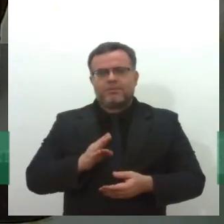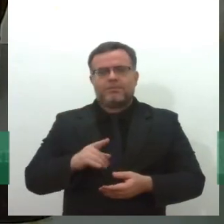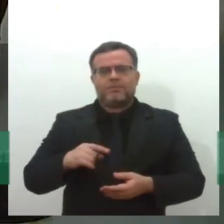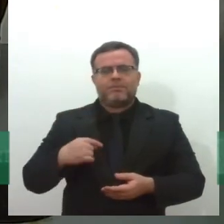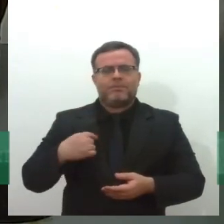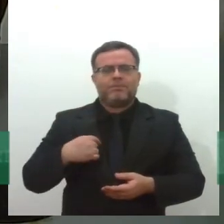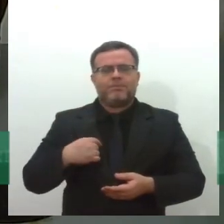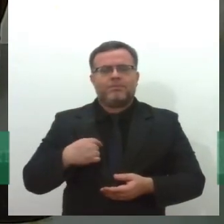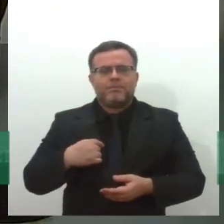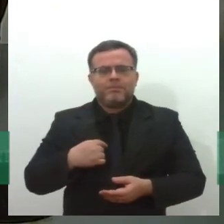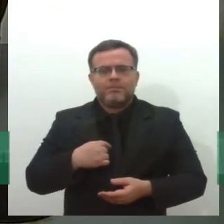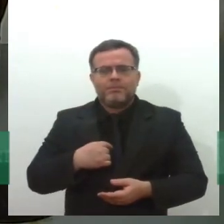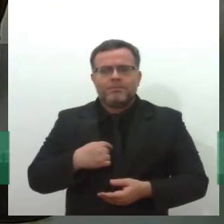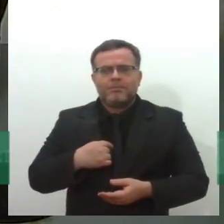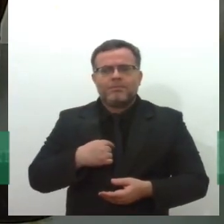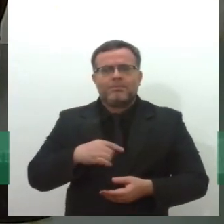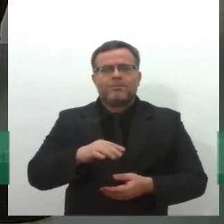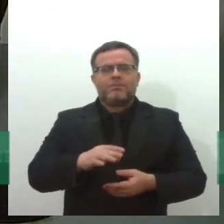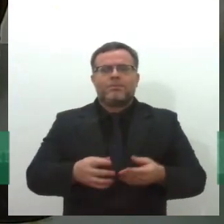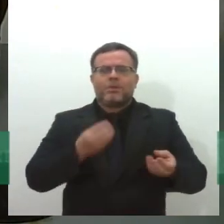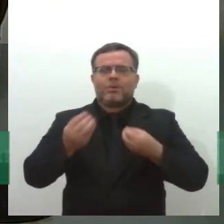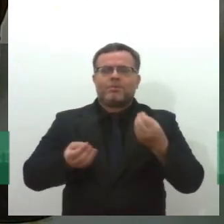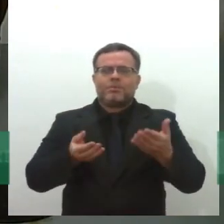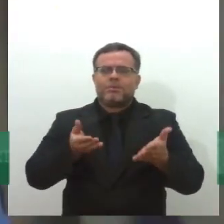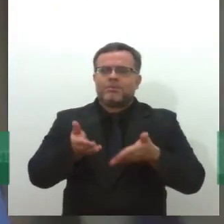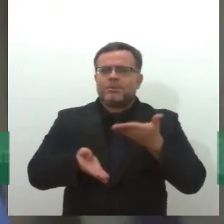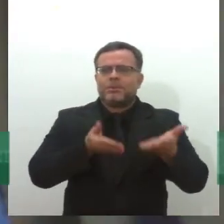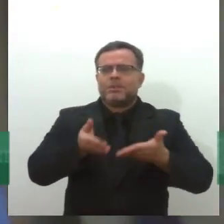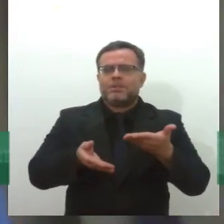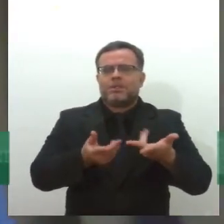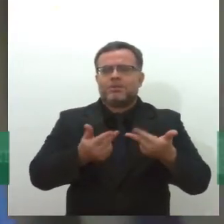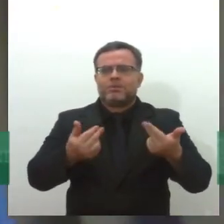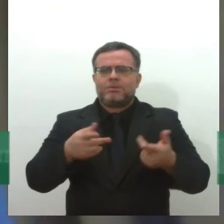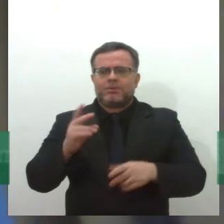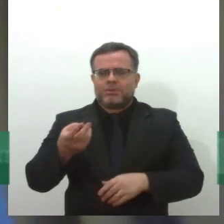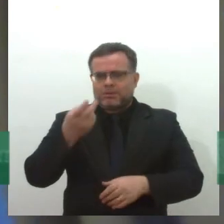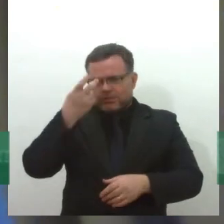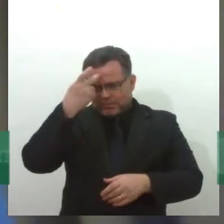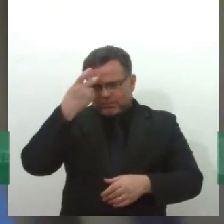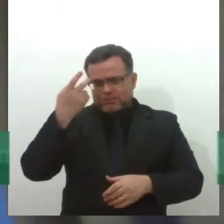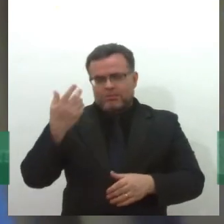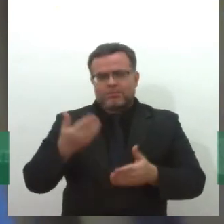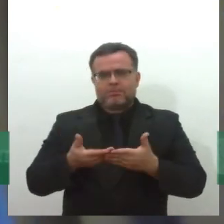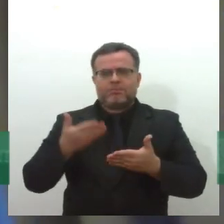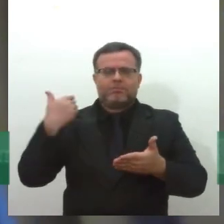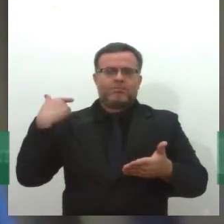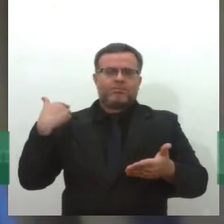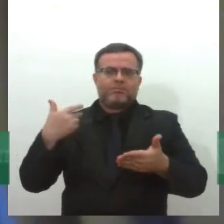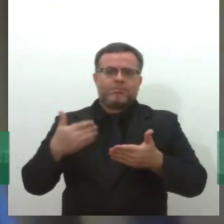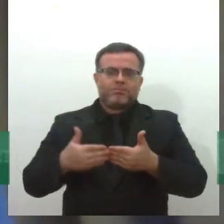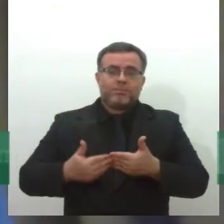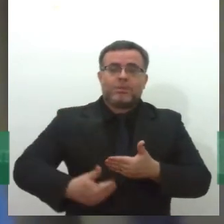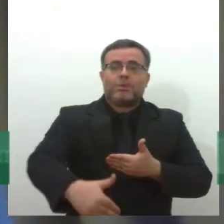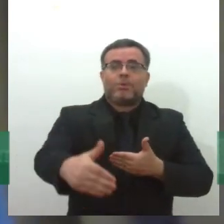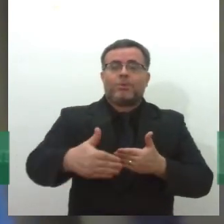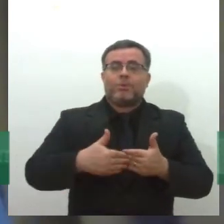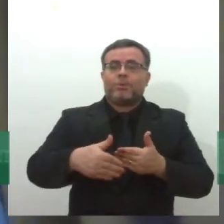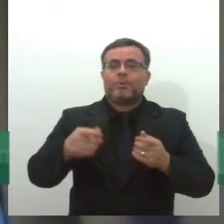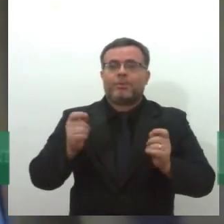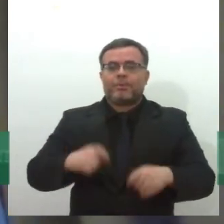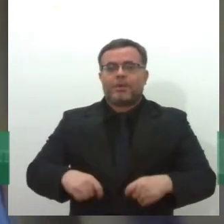um remédio totalmente equivocado para tratar de uma questão conjuntural que, no médio e longo prazo, vai fazer com que os investimentos caiam e possa